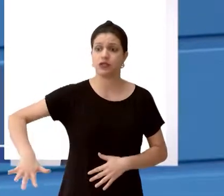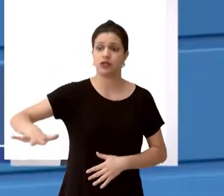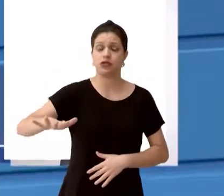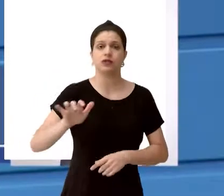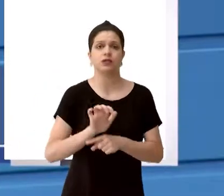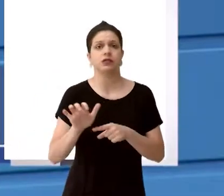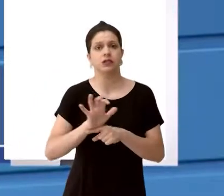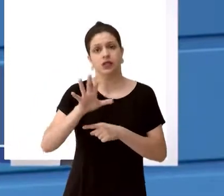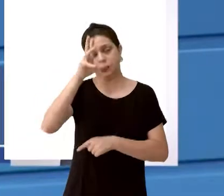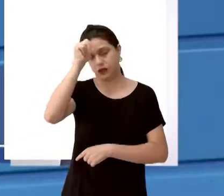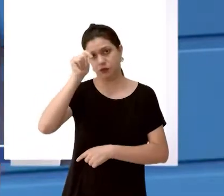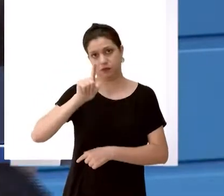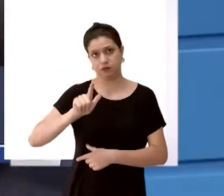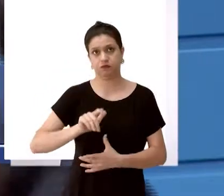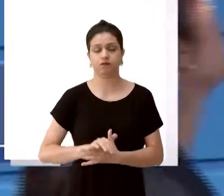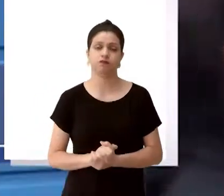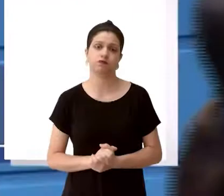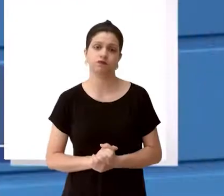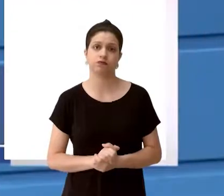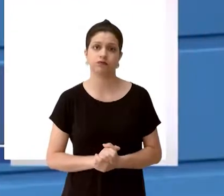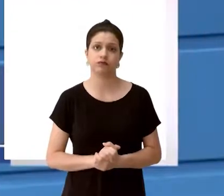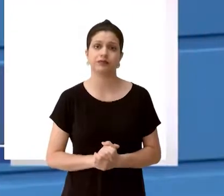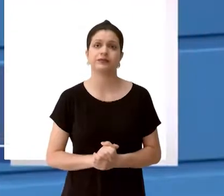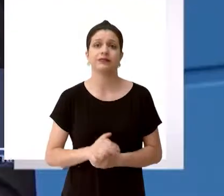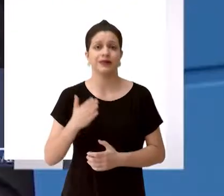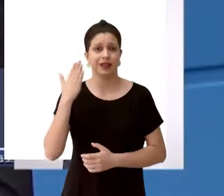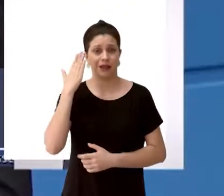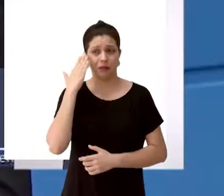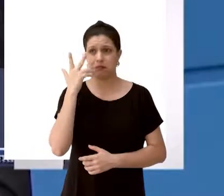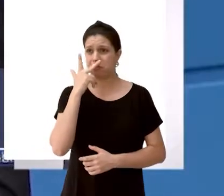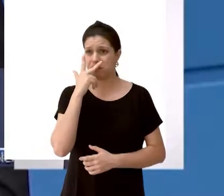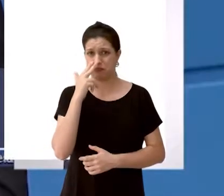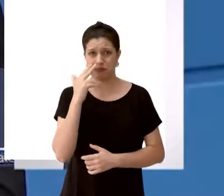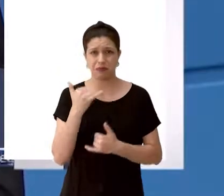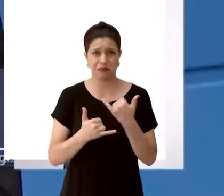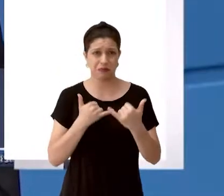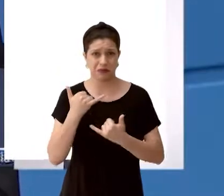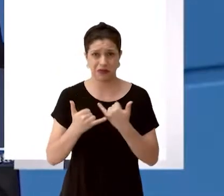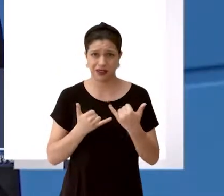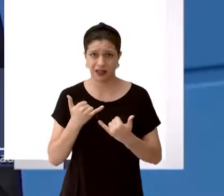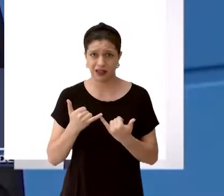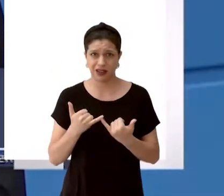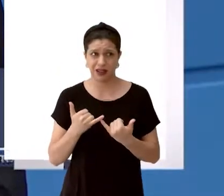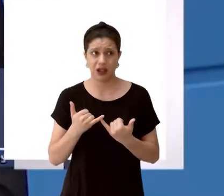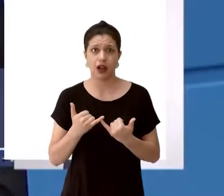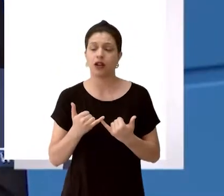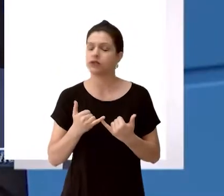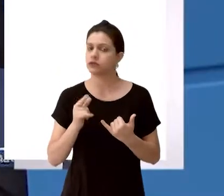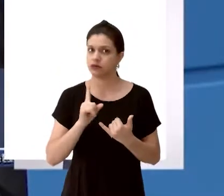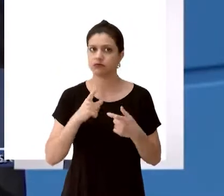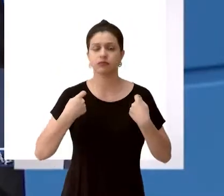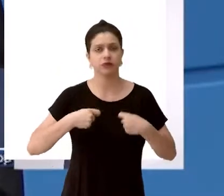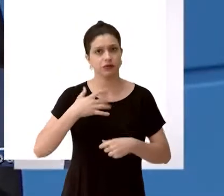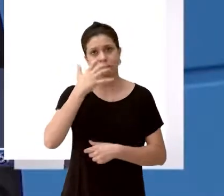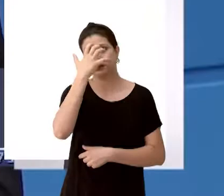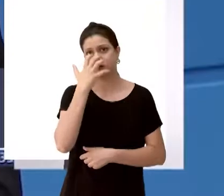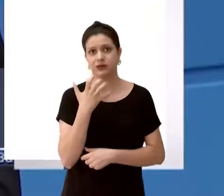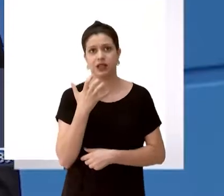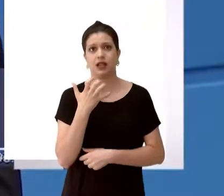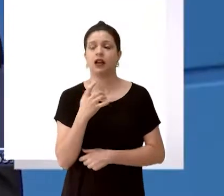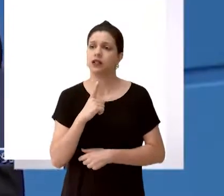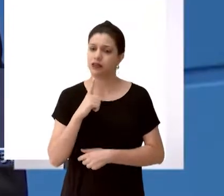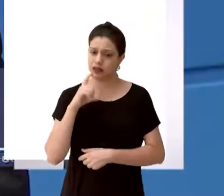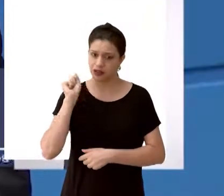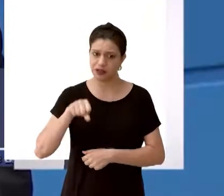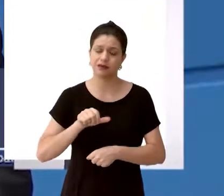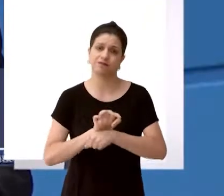nas macro-regiões do estado do Mato Grosso do Sul. Pensa que isso ainda é uma brincadeira, que não é para ser levado a